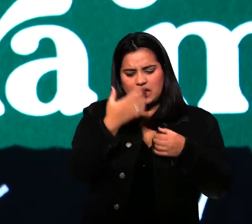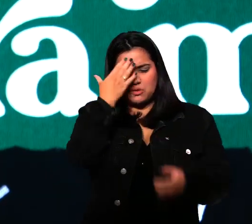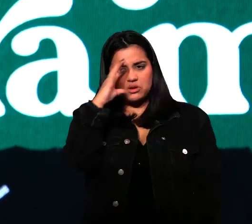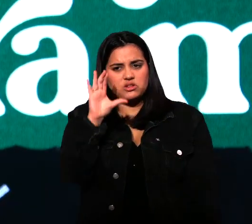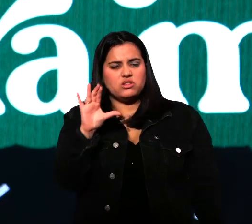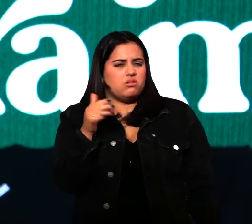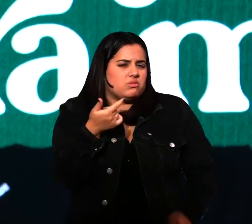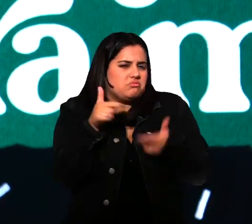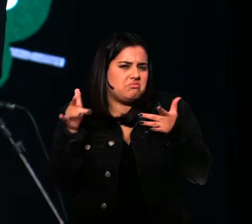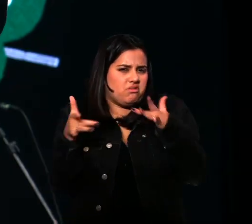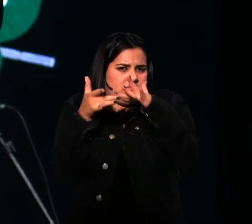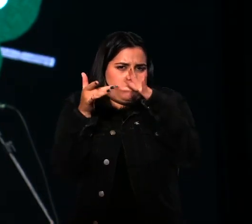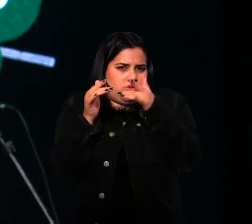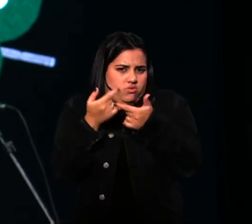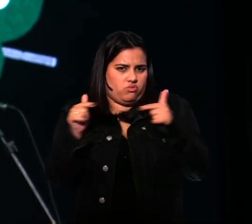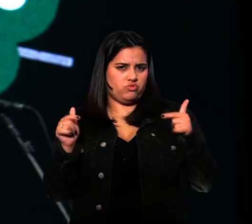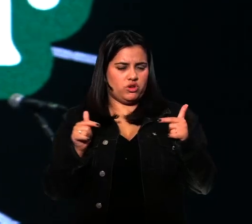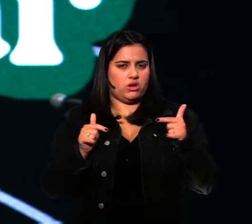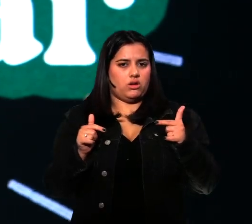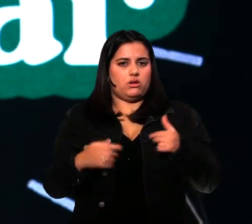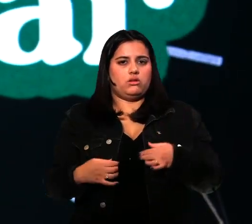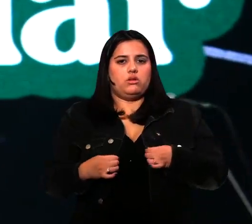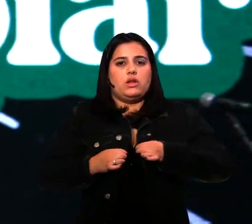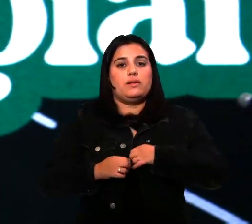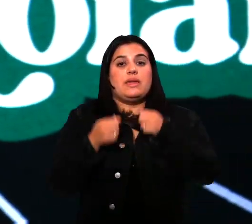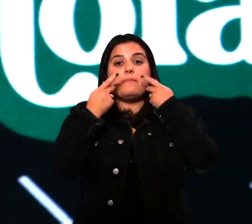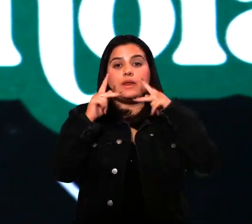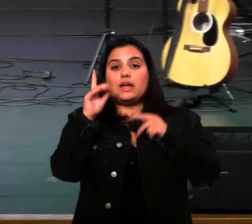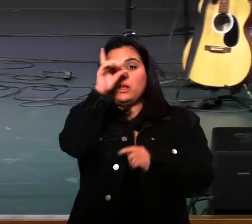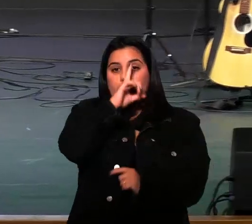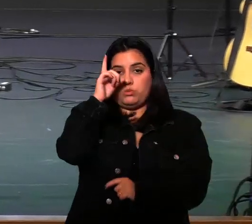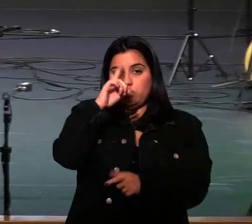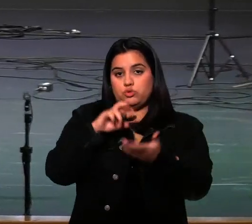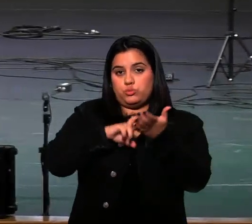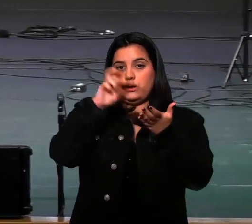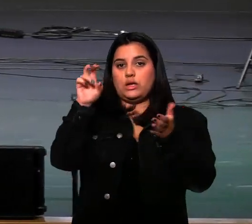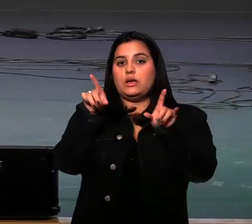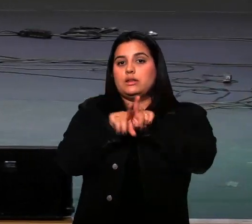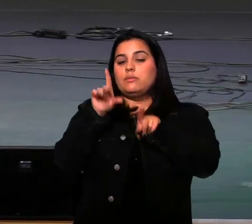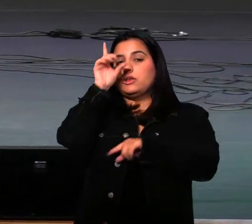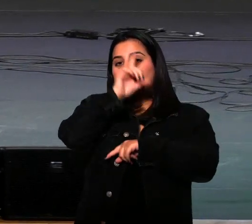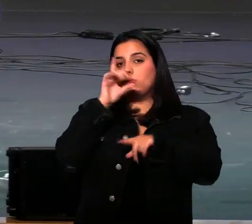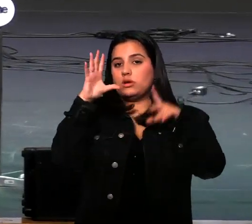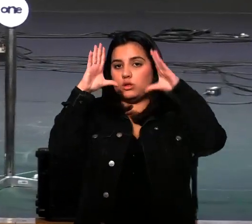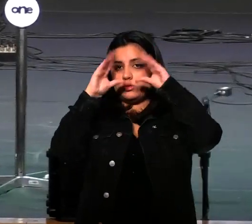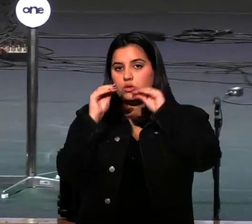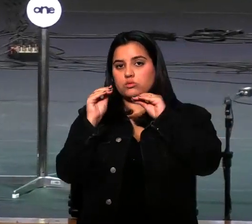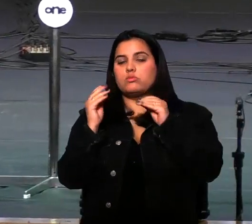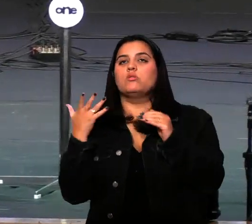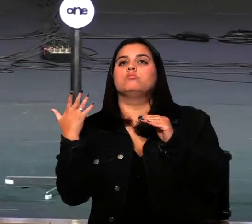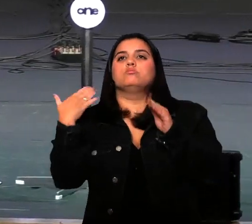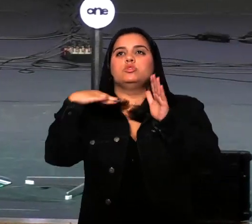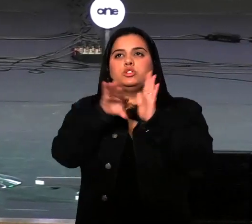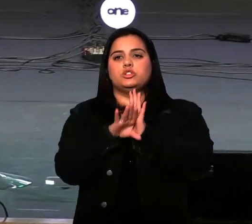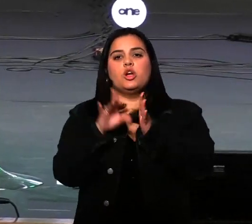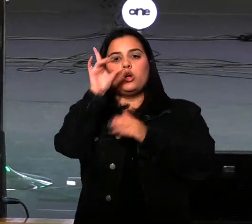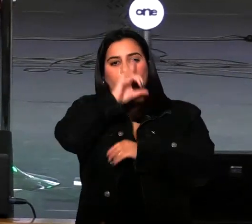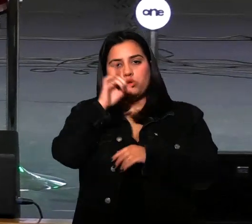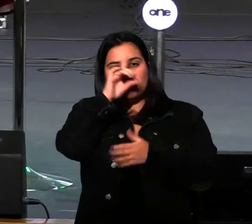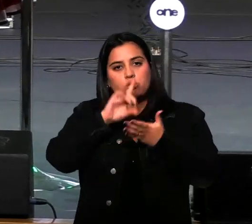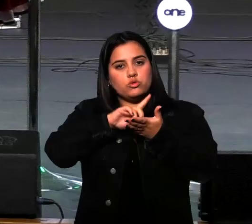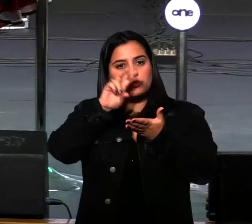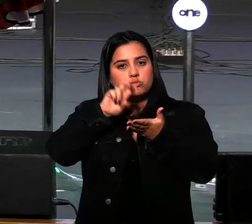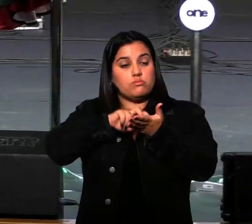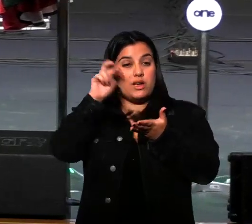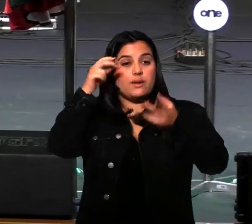Curitiba, e veio para cá. Ele ia pregar domingo de manhã e domingo à noite. Veio, pregou domingo de manhã, preparou um sermão